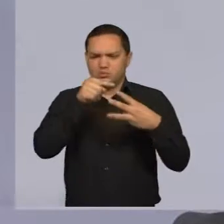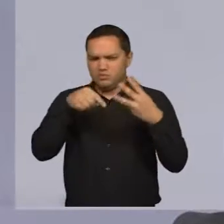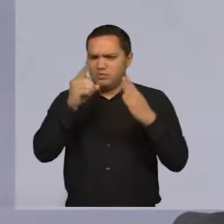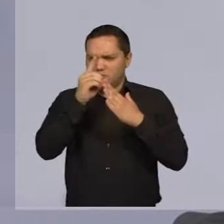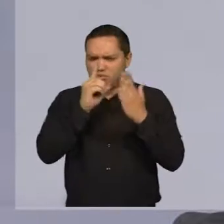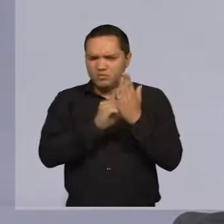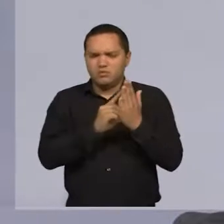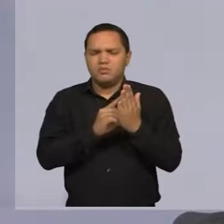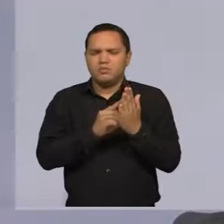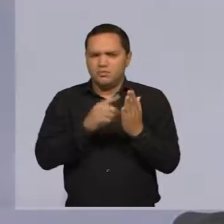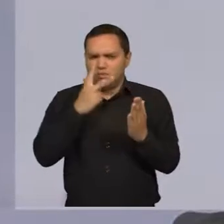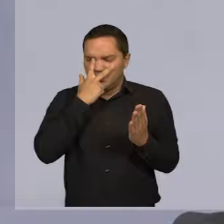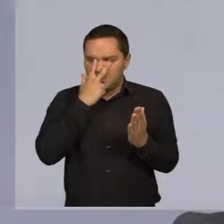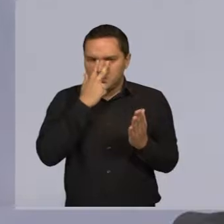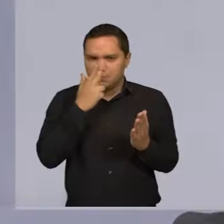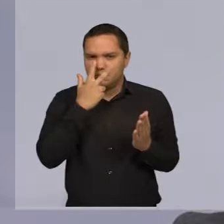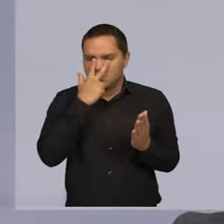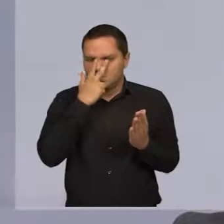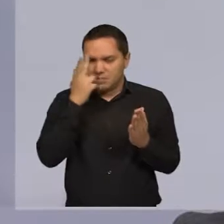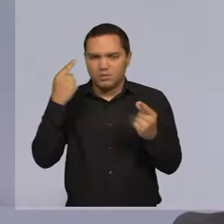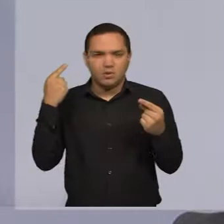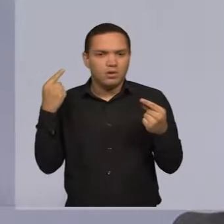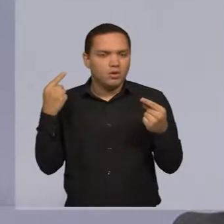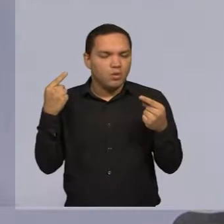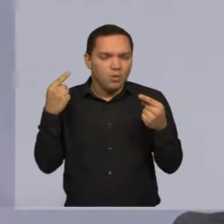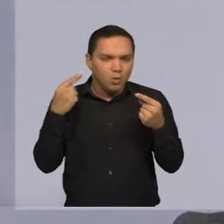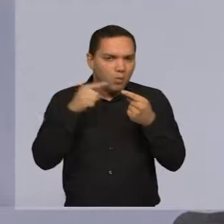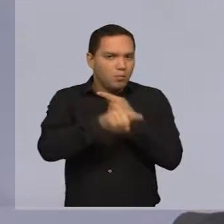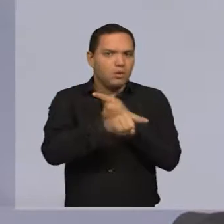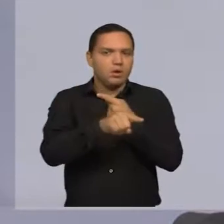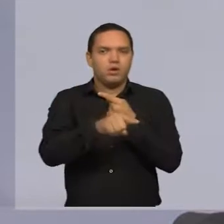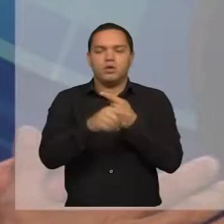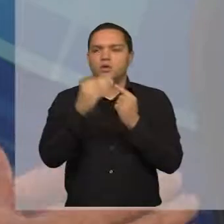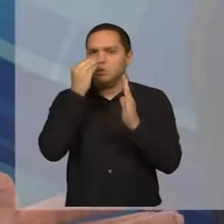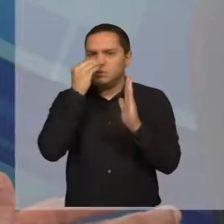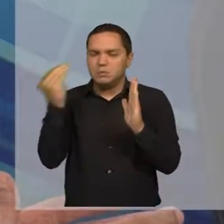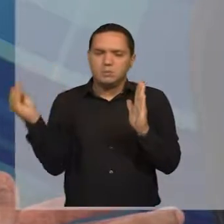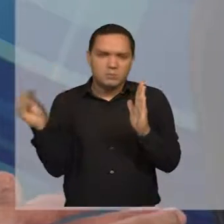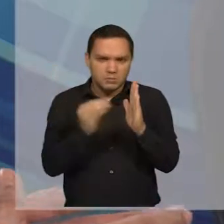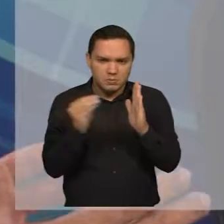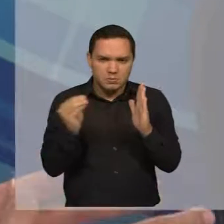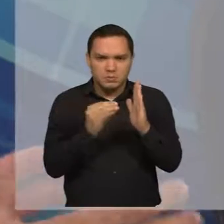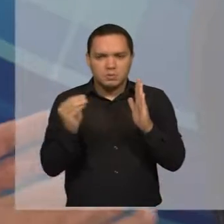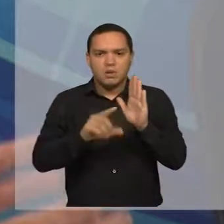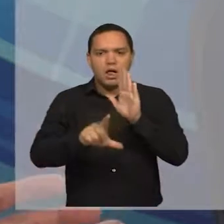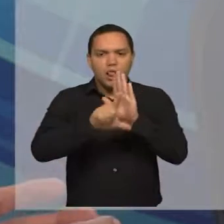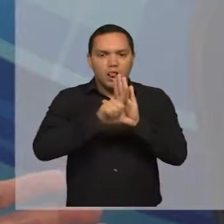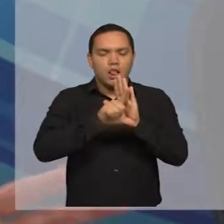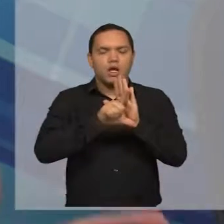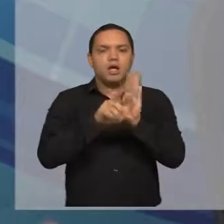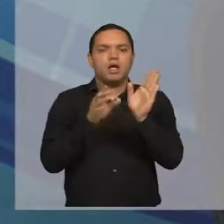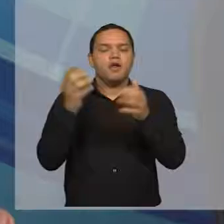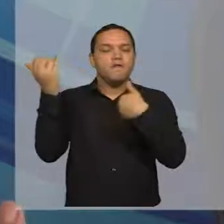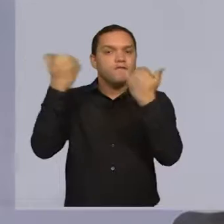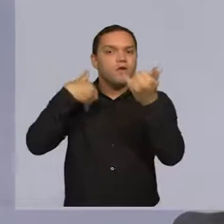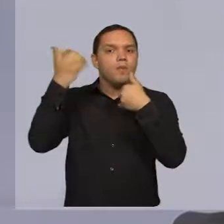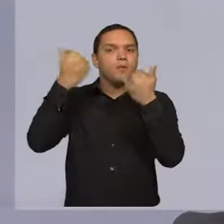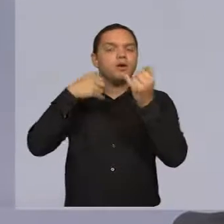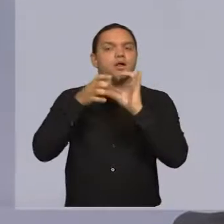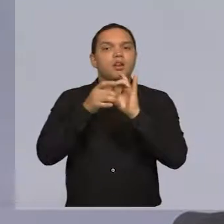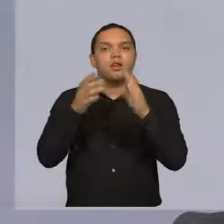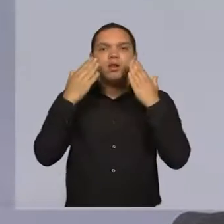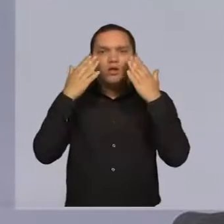decreto vem contrariar, vem ferir, ou pelo menos restringir a lei de acesso, que foi um